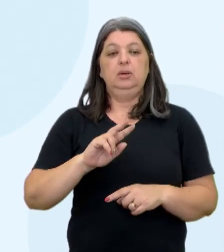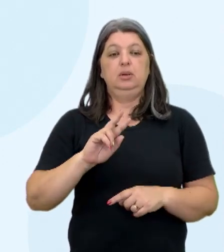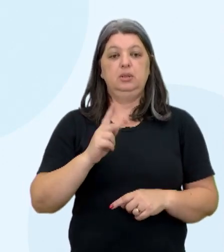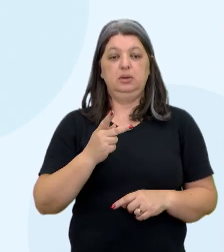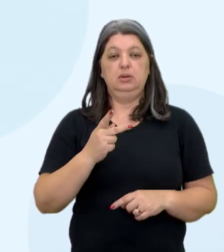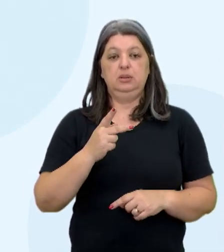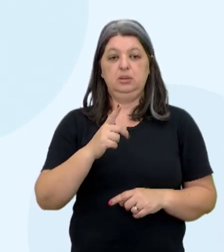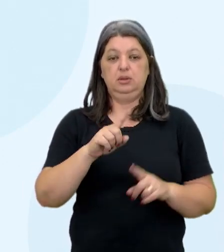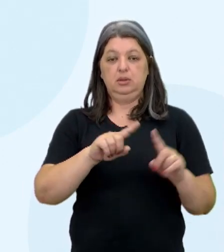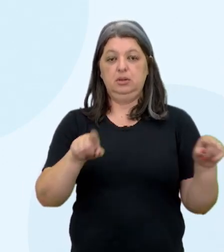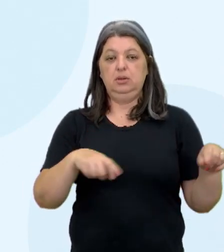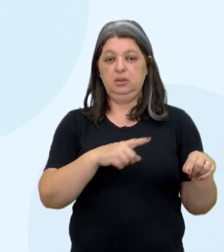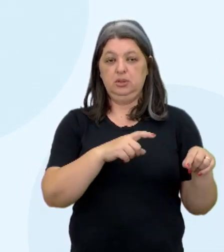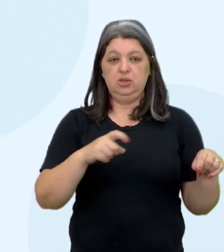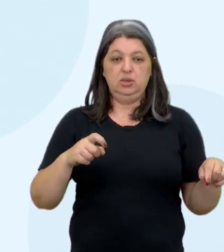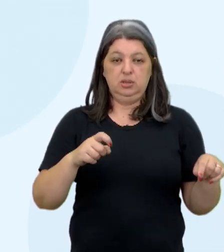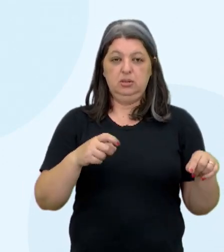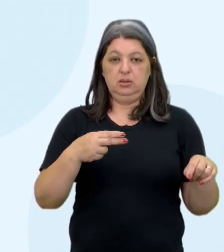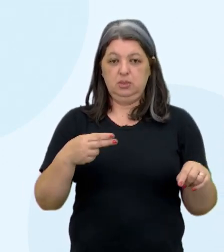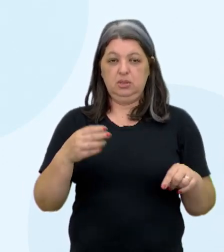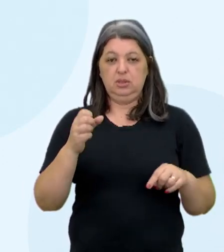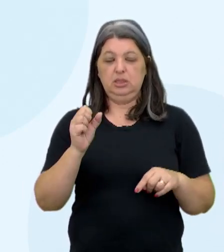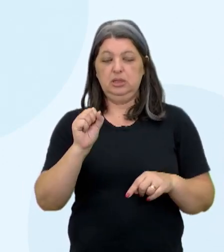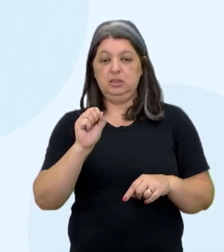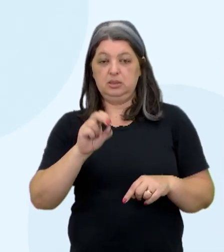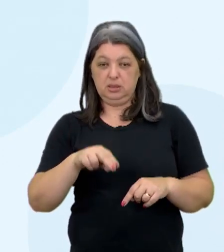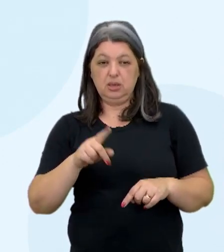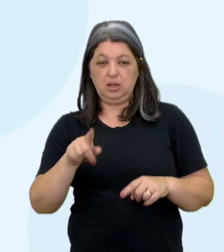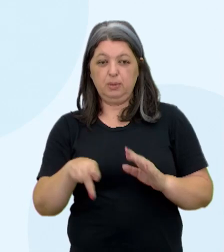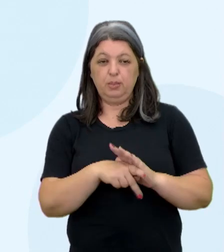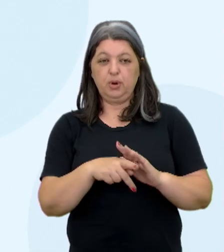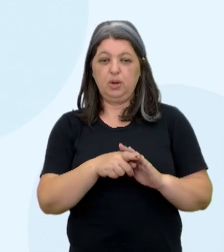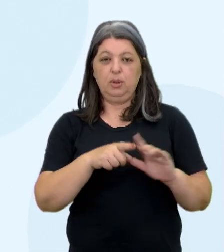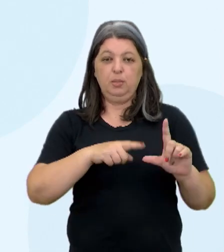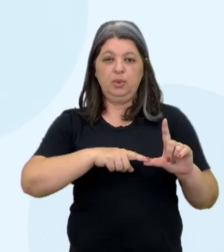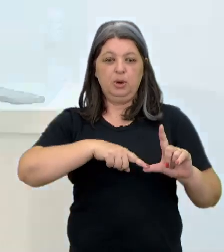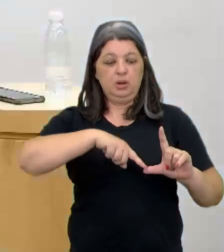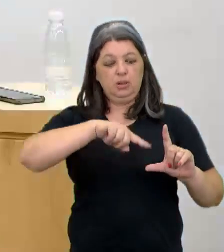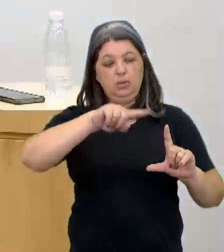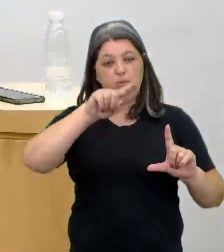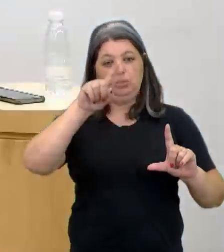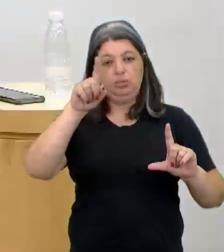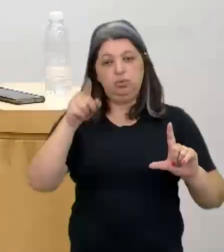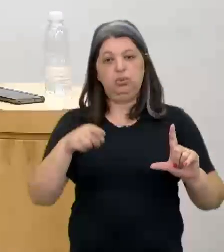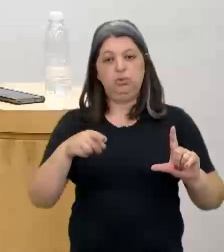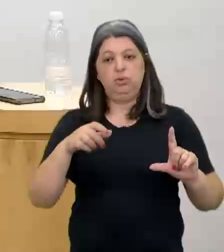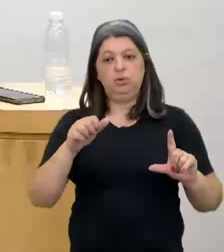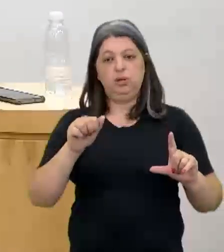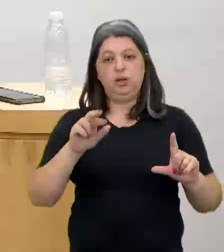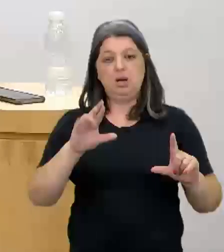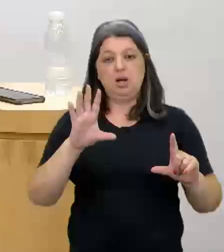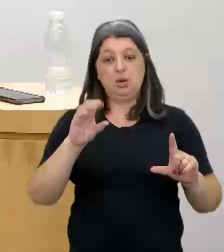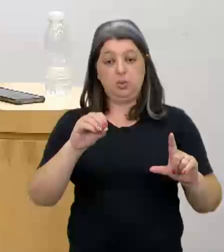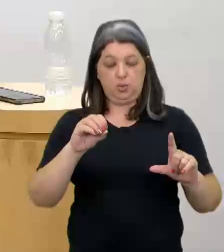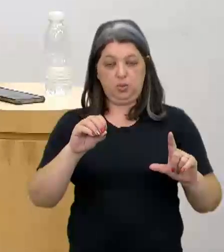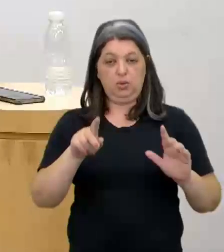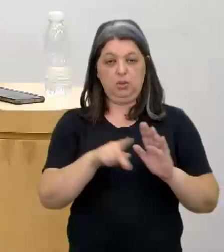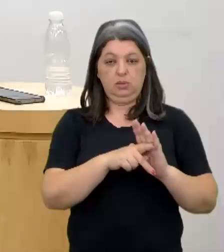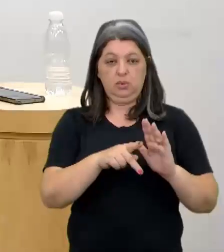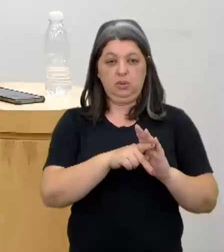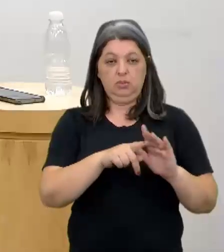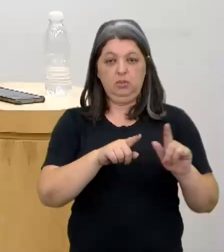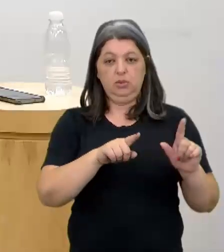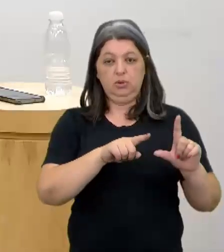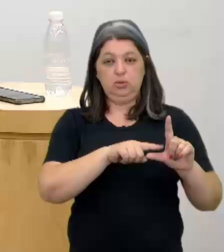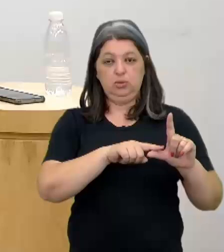0,25x. Peraí, professora, agora você está mexendo no arco. O que é mexer no arco? É mexer nos valores do eixo